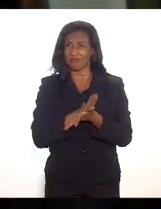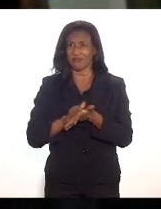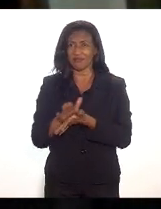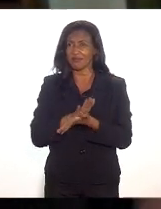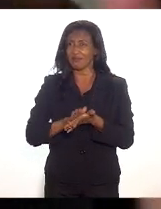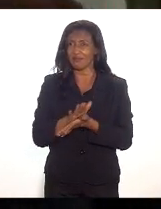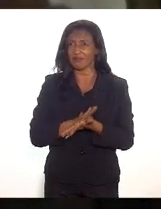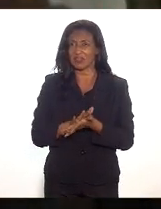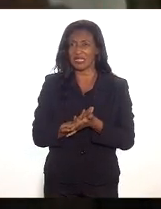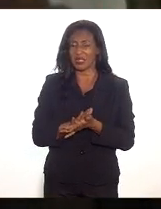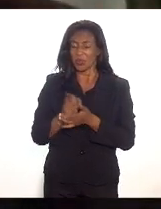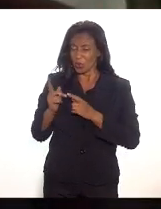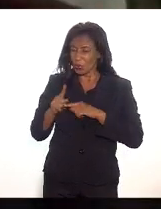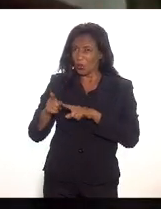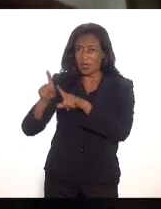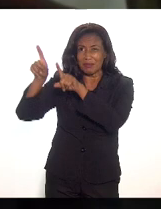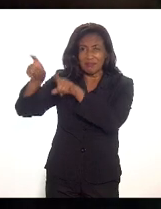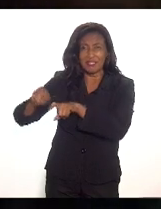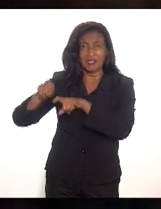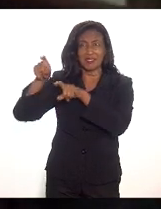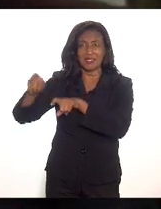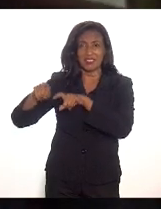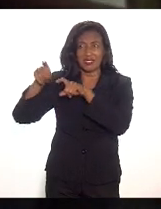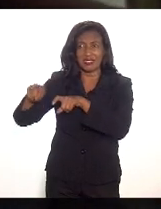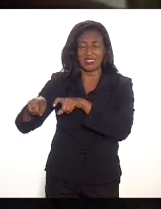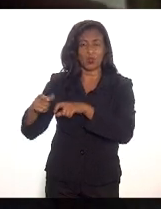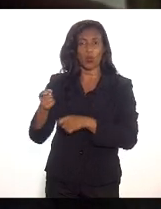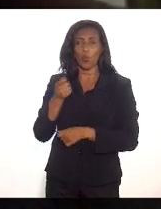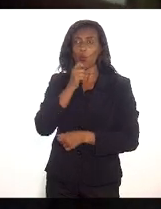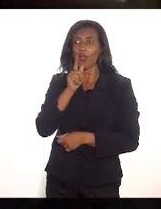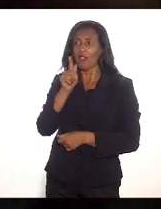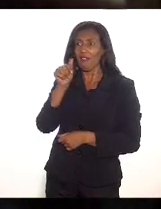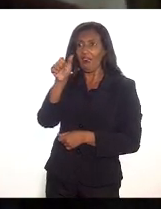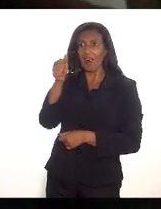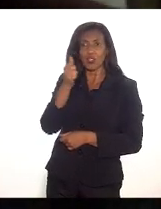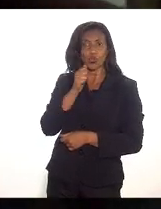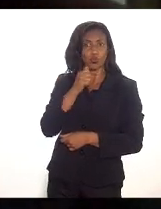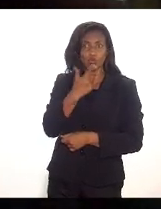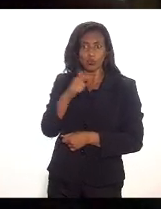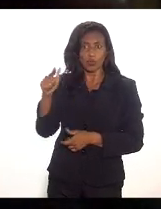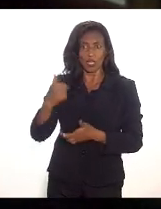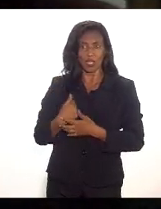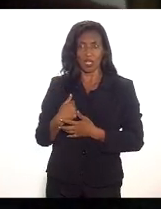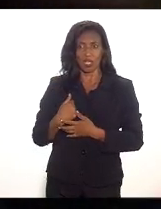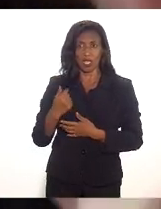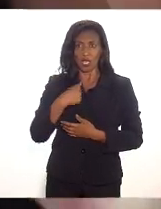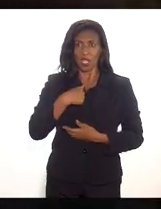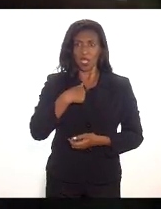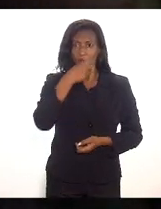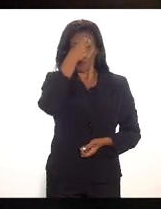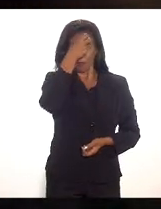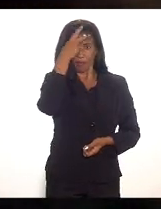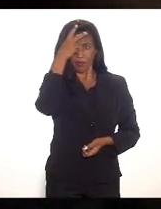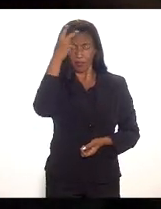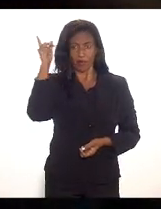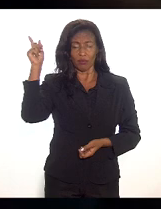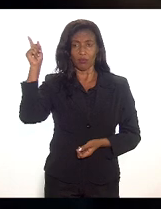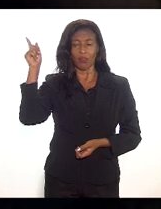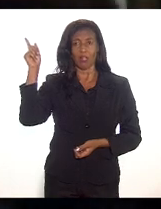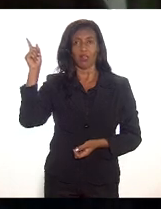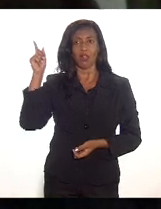nosso interior, grande parte até hoje, não chegou ao gás. Eu, como prefeito na nossa cidade de Petrópolis, eu consegui levar o gás